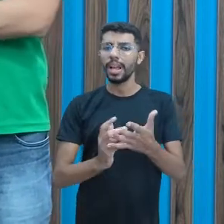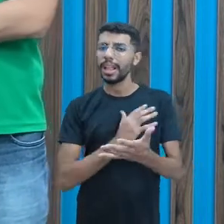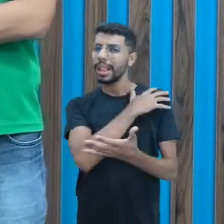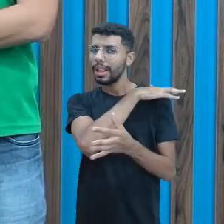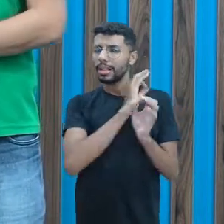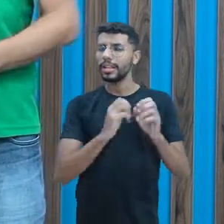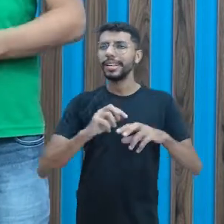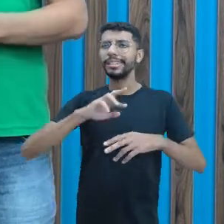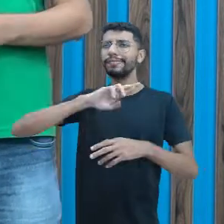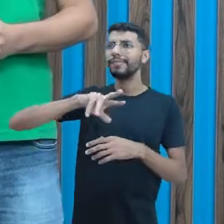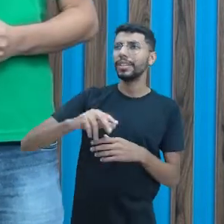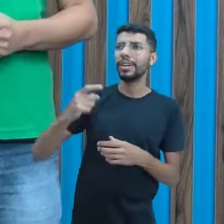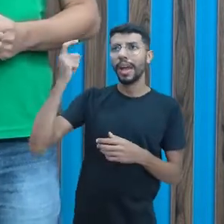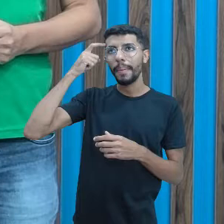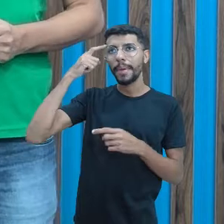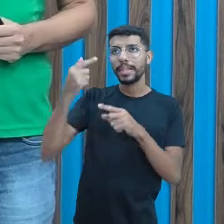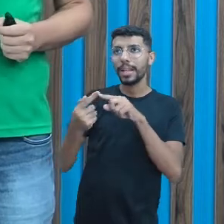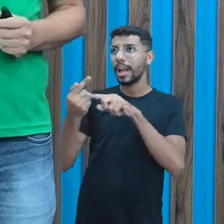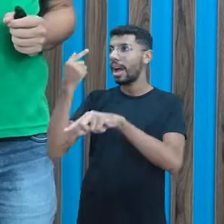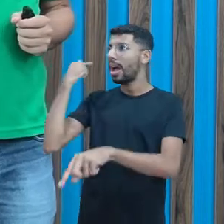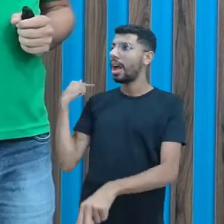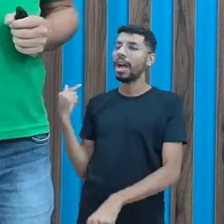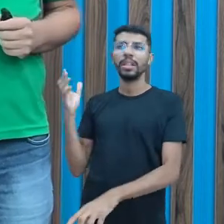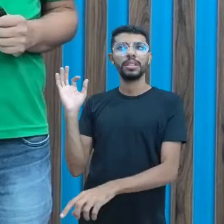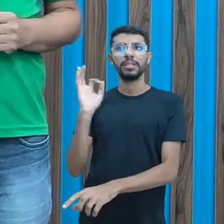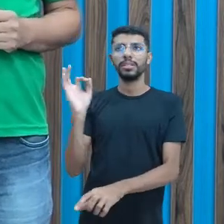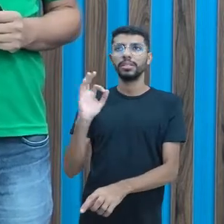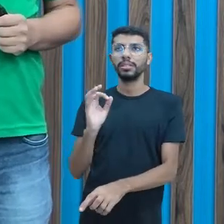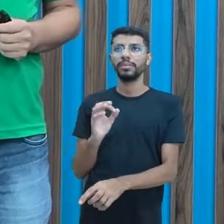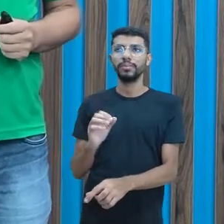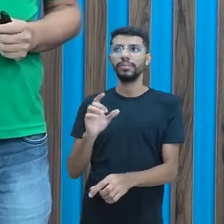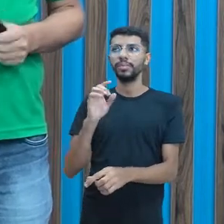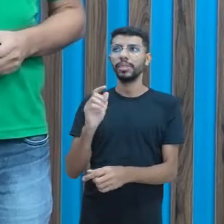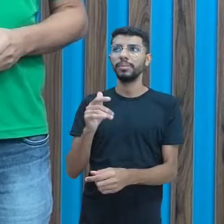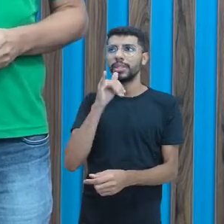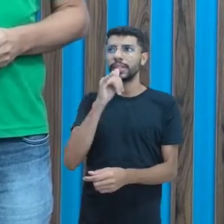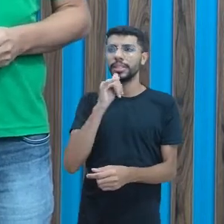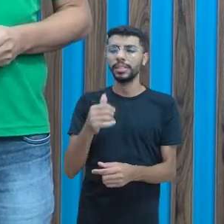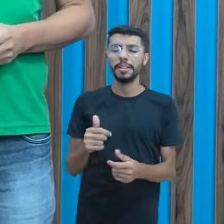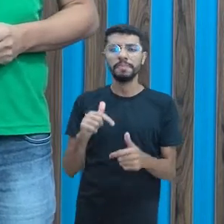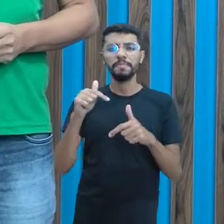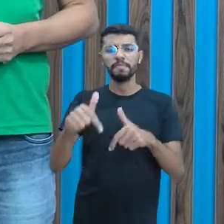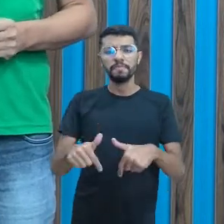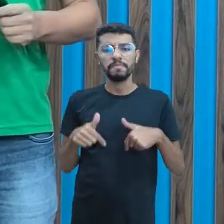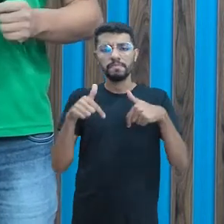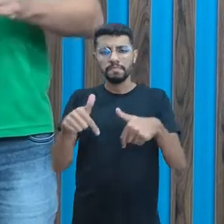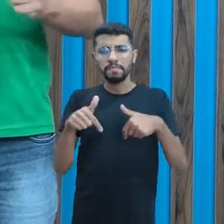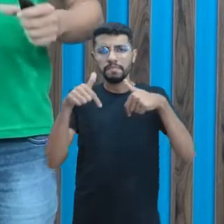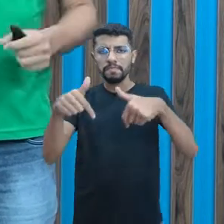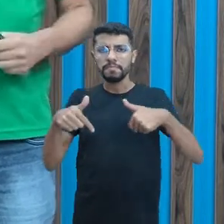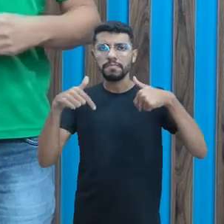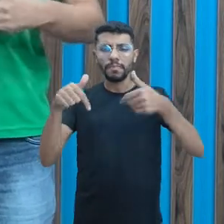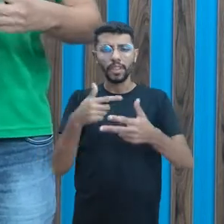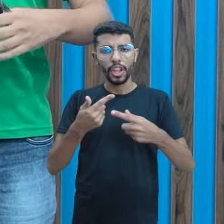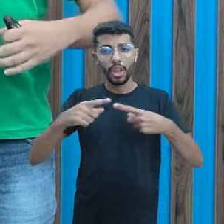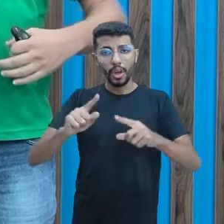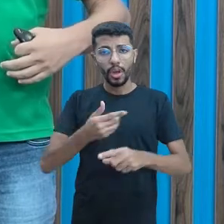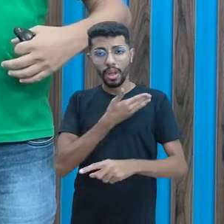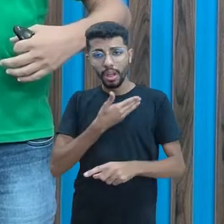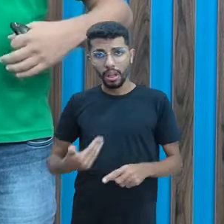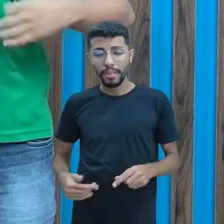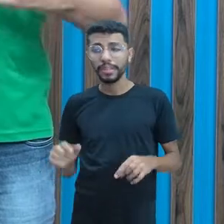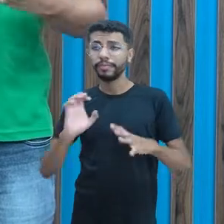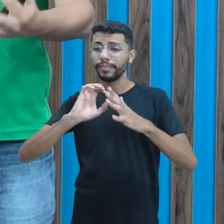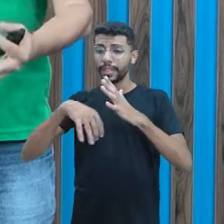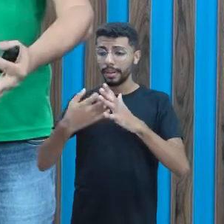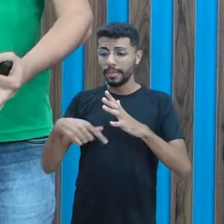era pensado, né? Uns 10 anos antes, o trabalhador ali fazendo greve, peitando o governo, né? Mesmo as empresas, hoje a gente sabe que as empresas